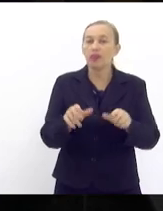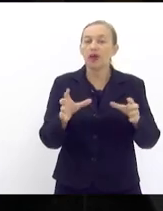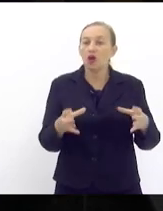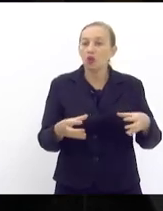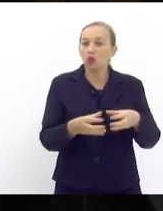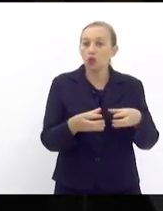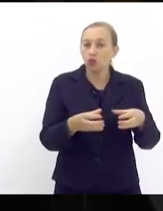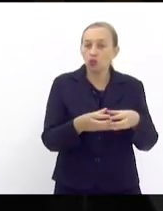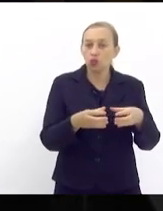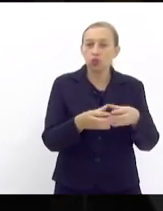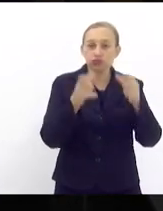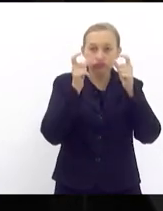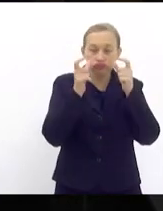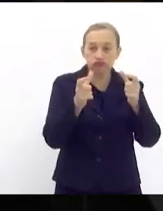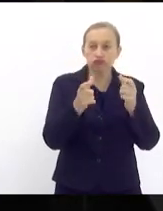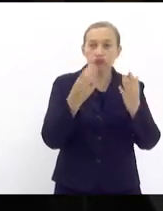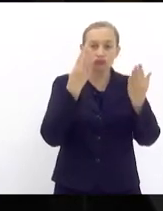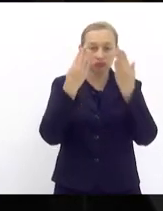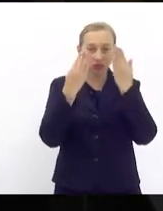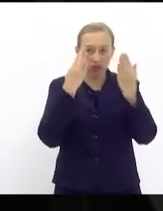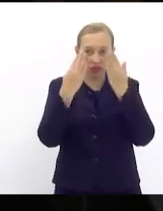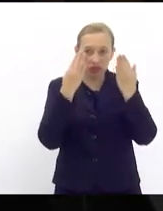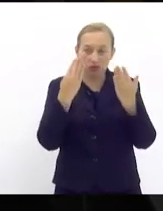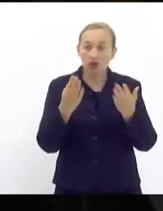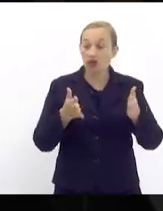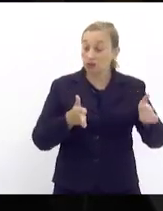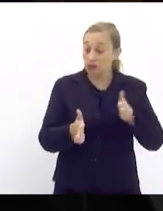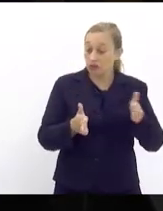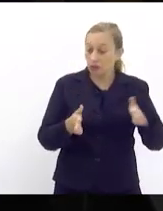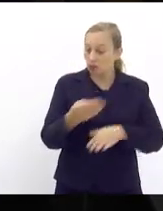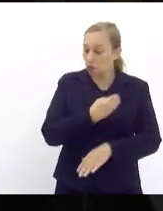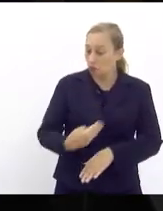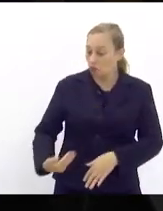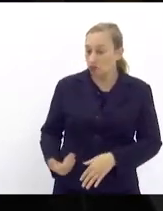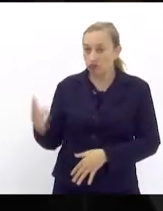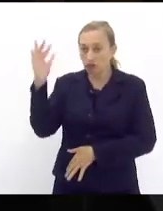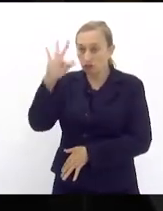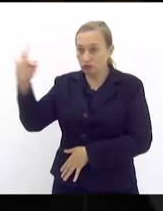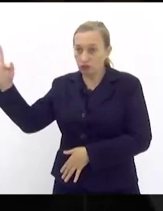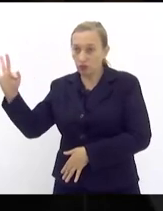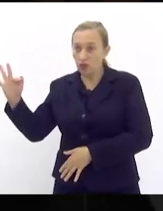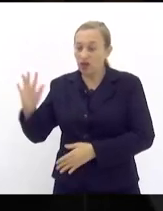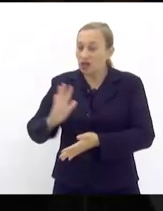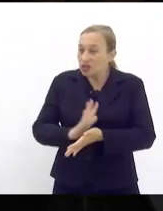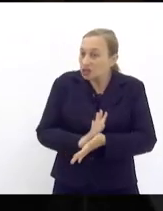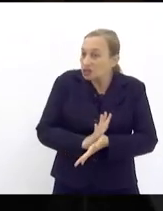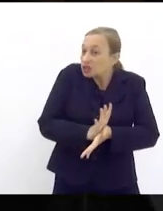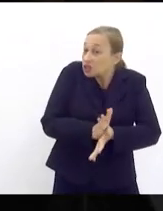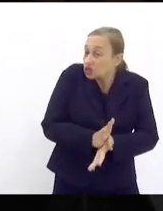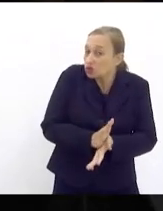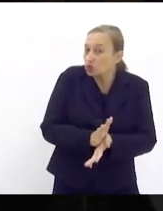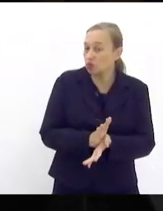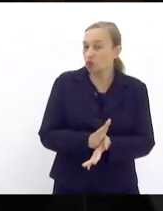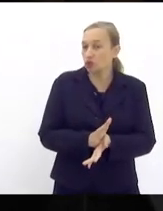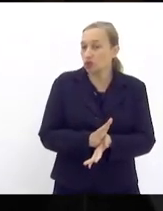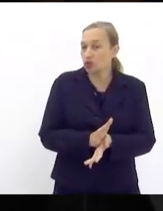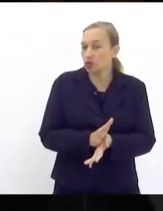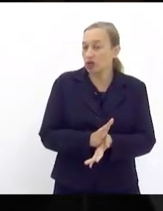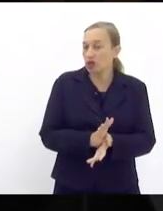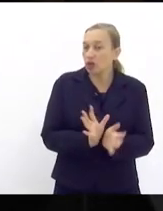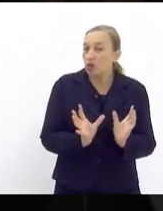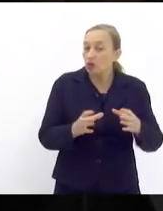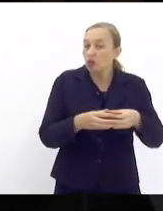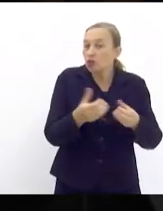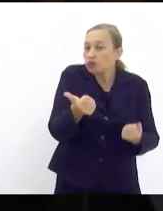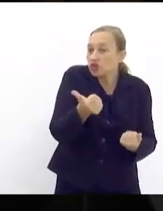que fez com que mesmo nesse período em que o governo federal tentou esmagar a rede de atenção psicossocial no Brasil